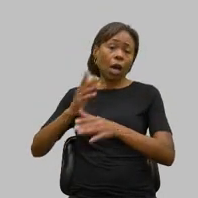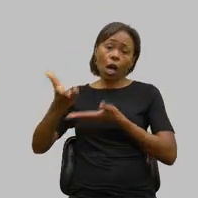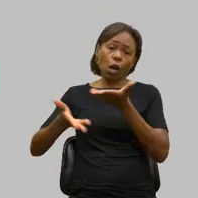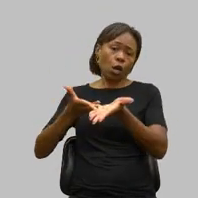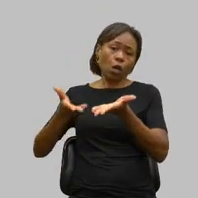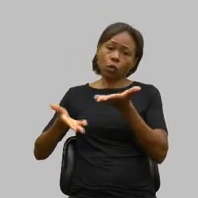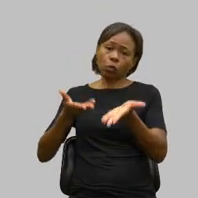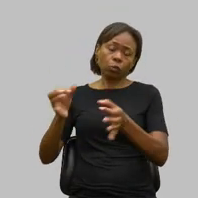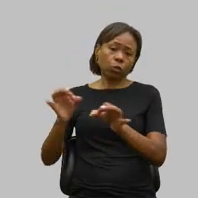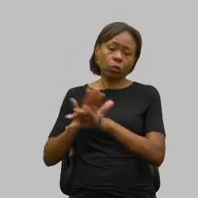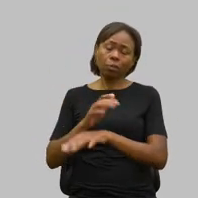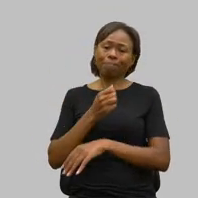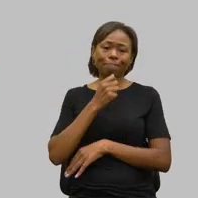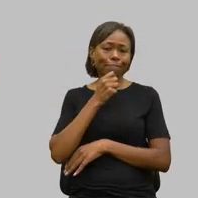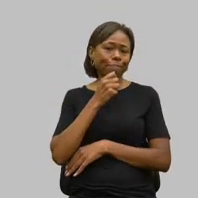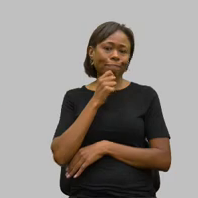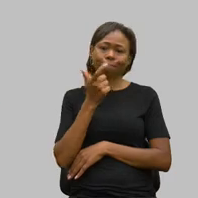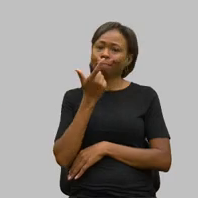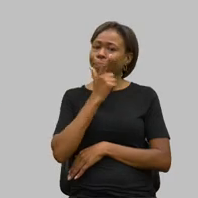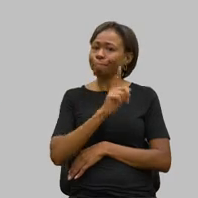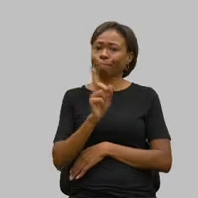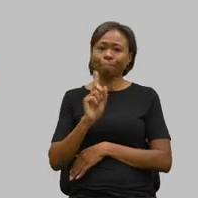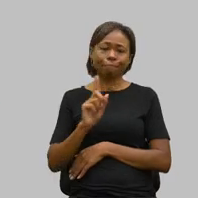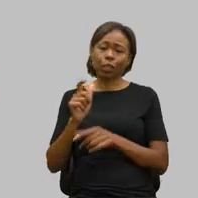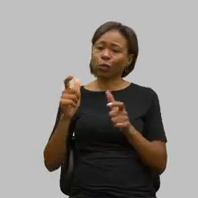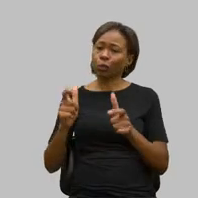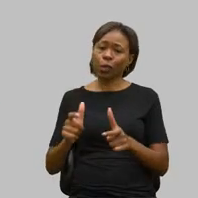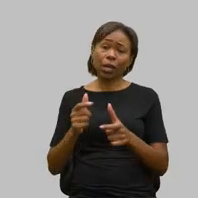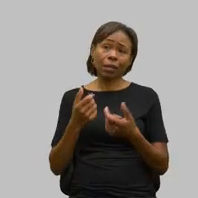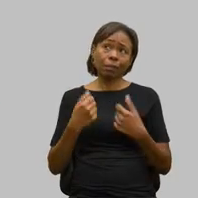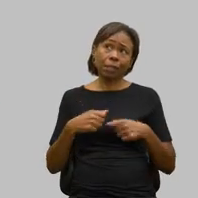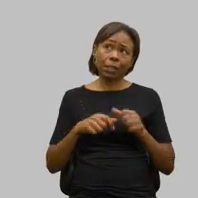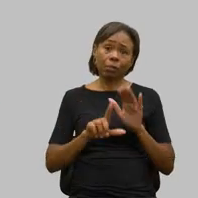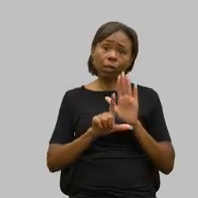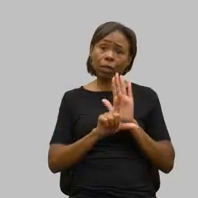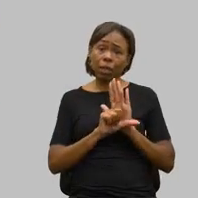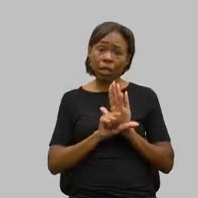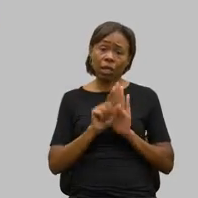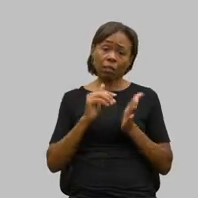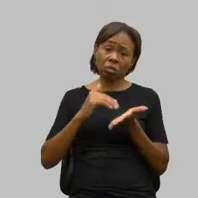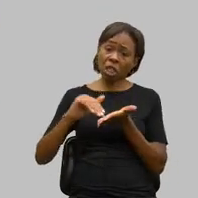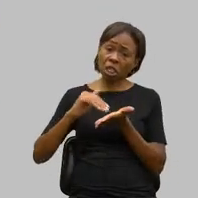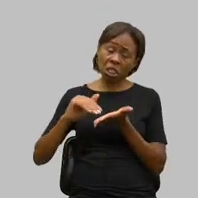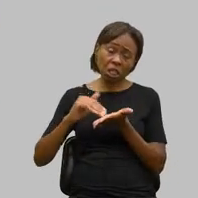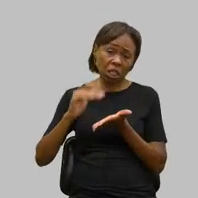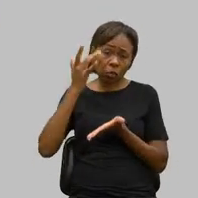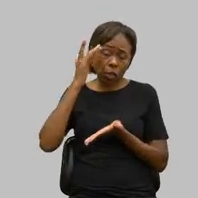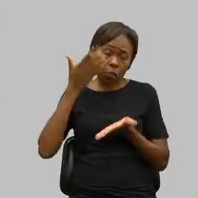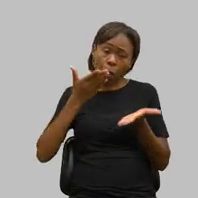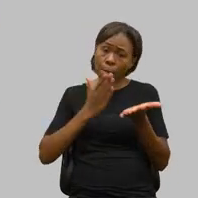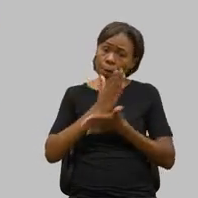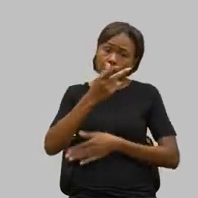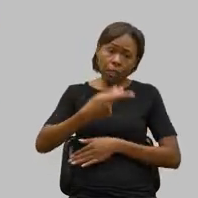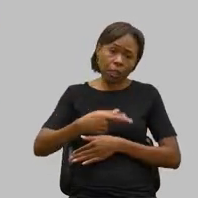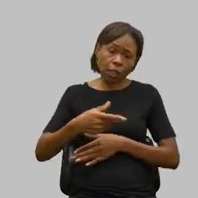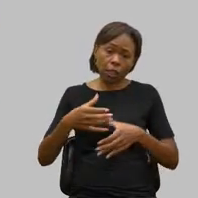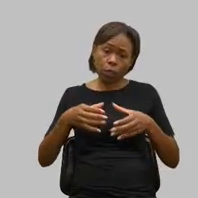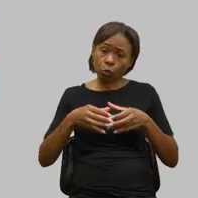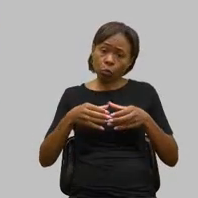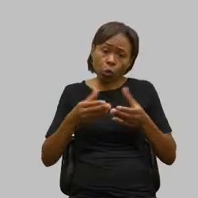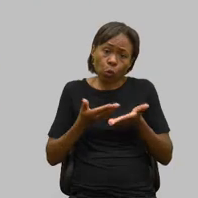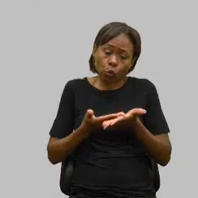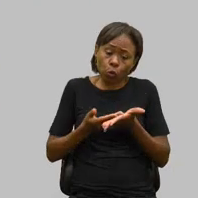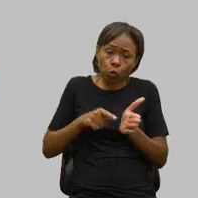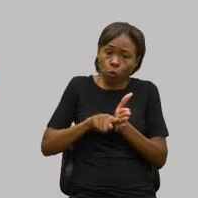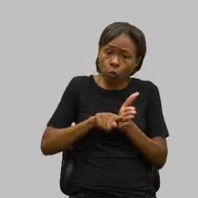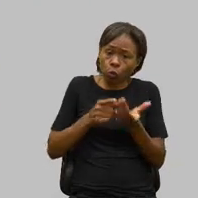será uma lei vinda do executivo lá da secretaria para que essa casa aprove, ou se essa comissão possa estudar isso junto com a